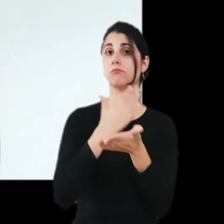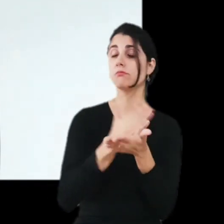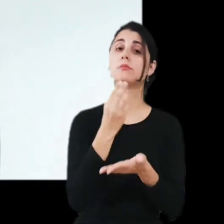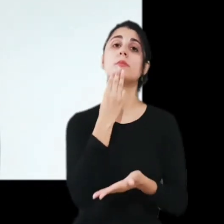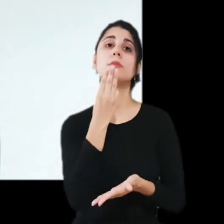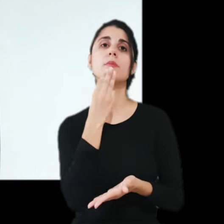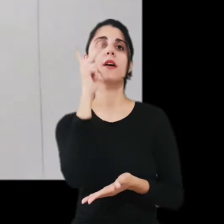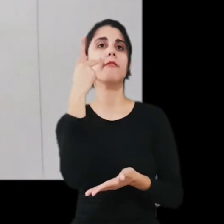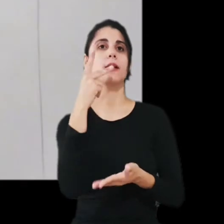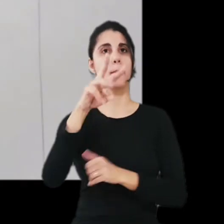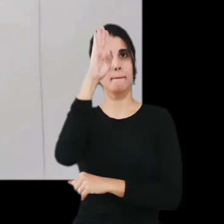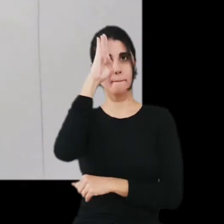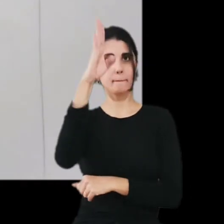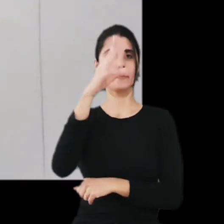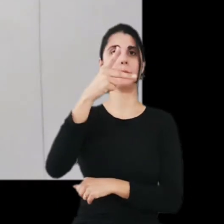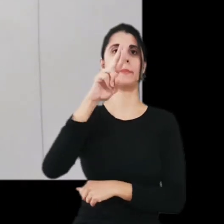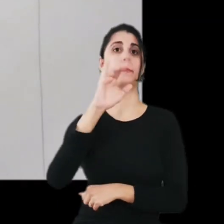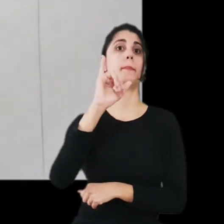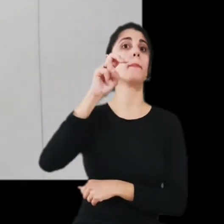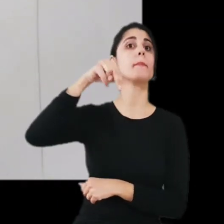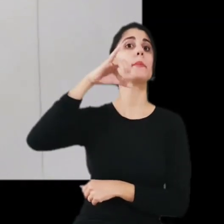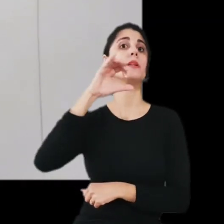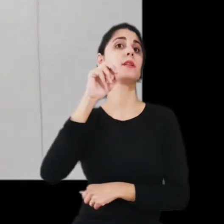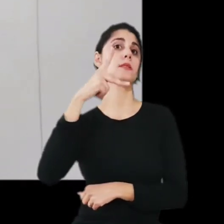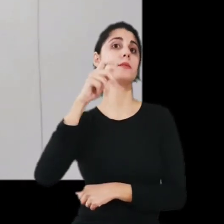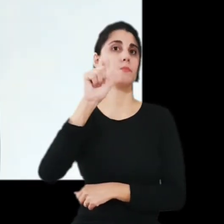chamam de principal.